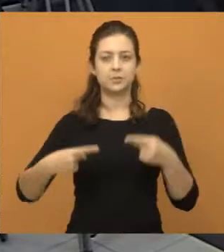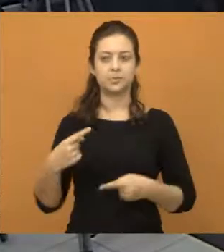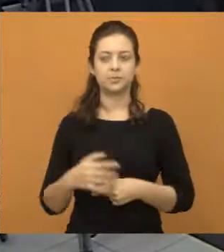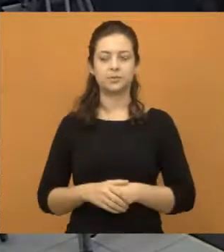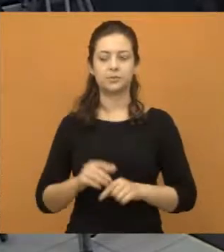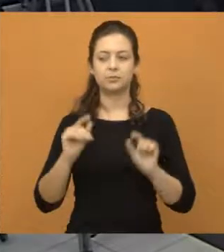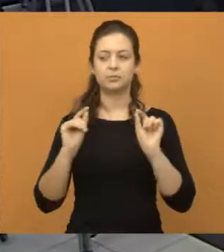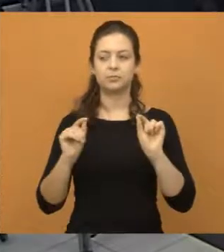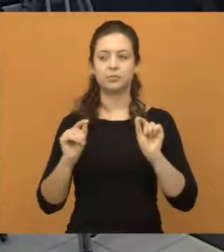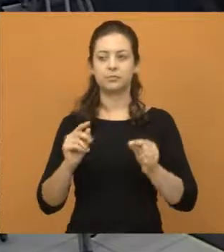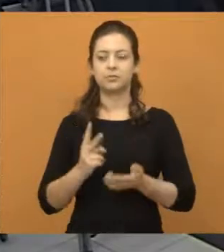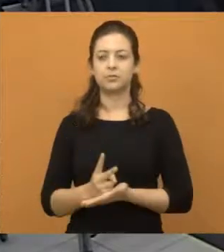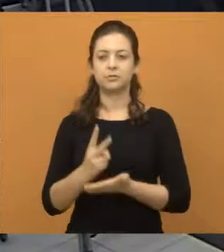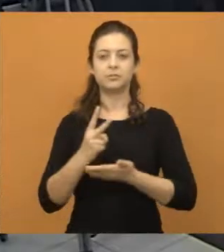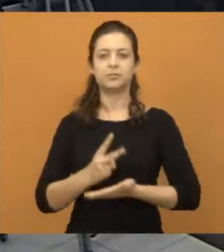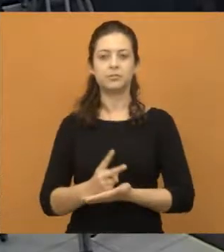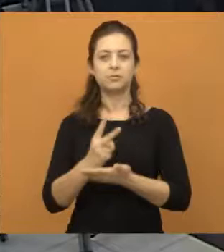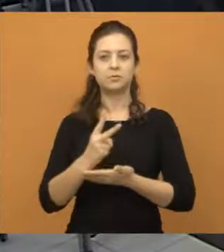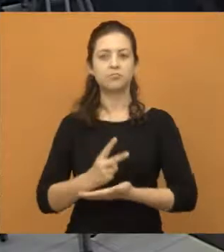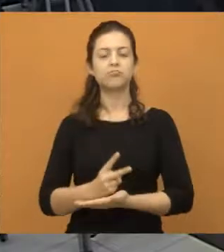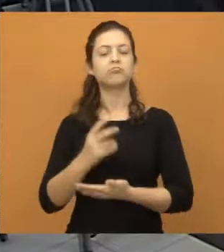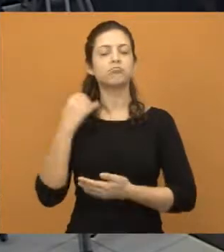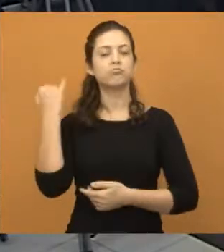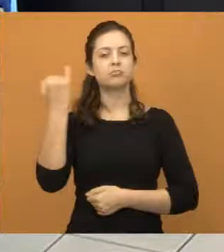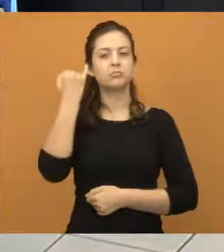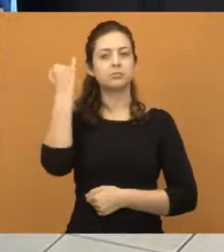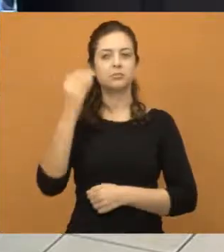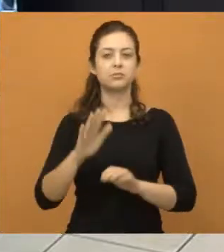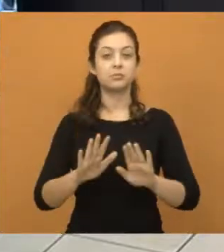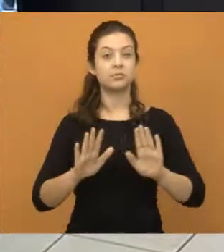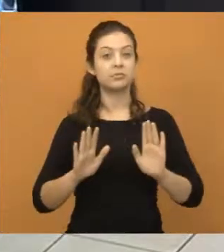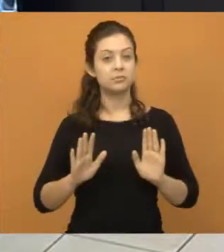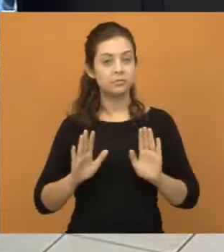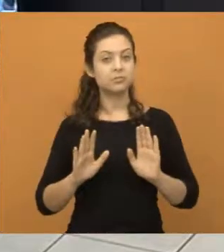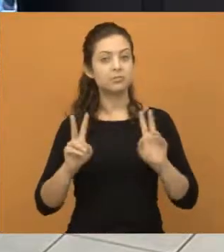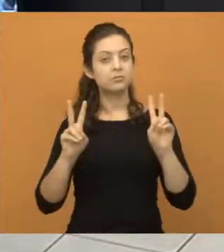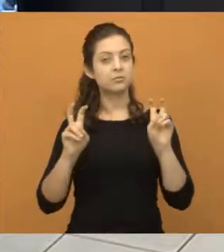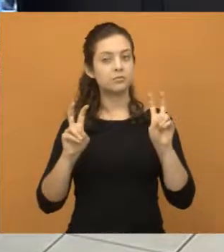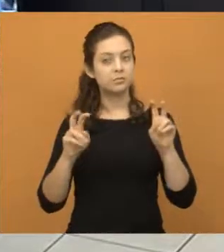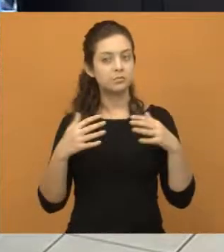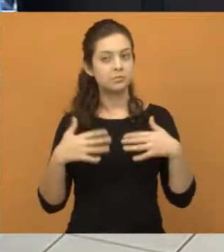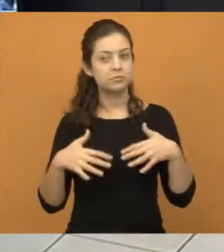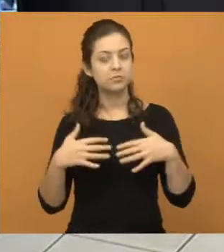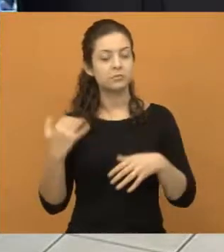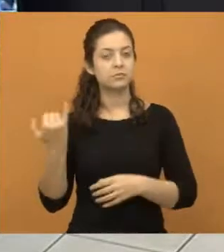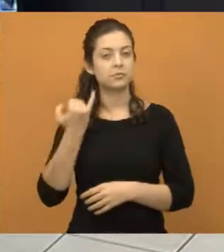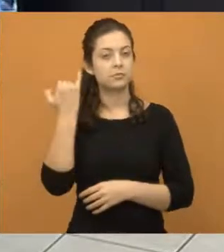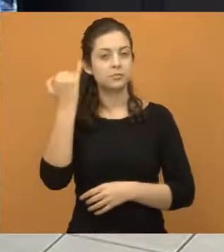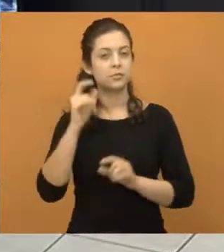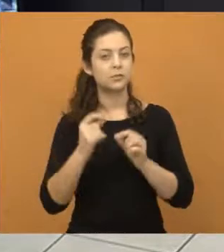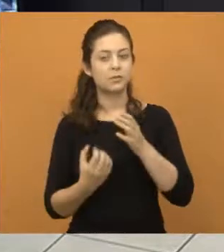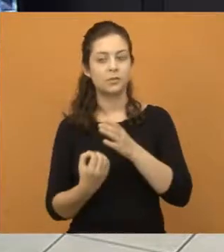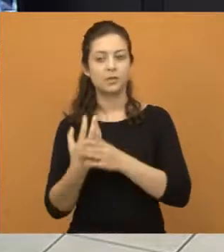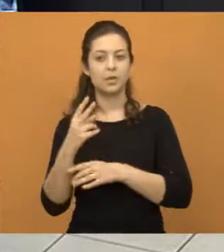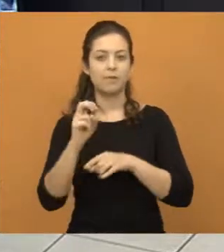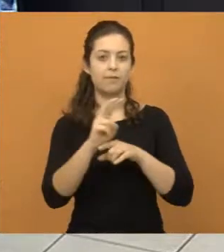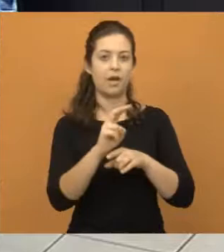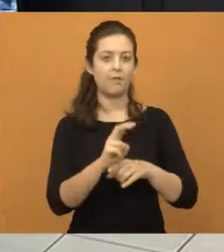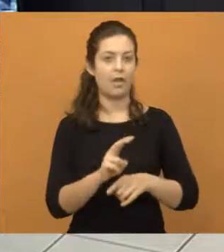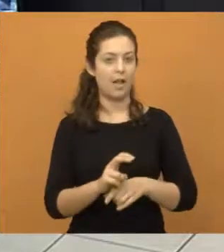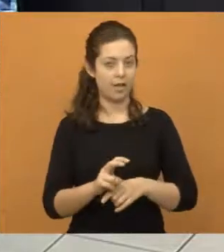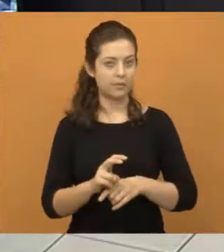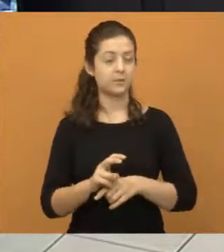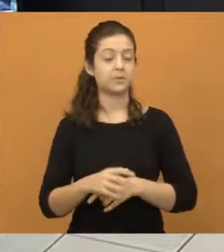aqui, que é sempre importante, ainda mais quando se trata de um tema absolutamente relevante, que é a criação de